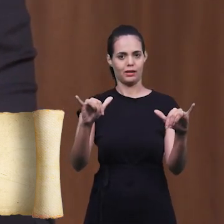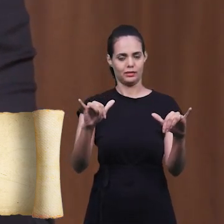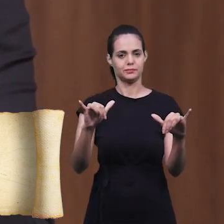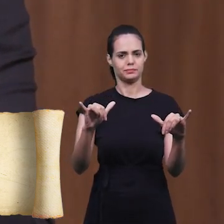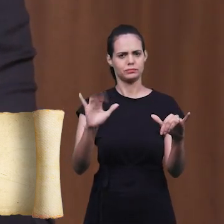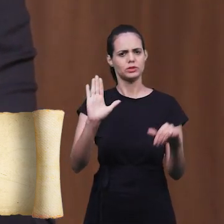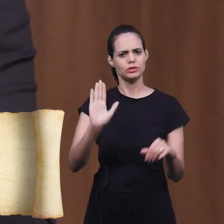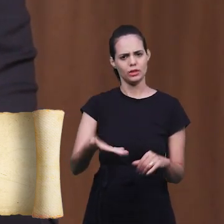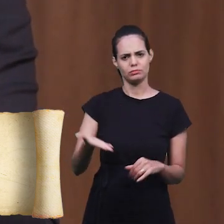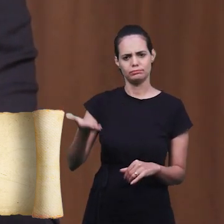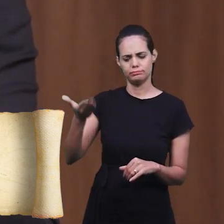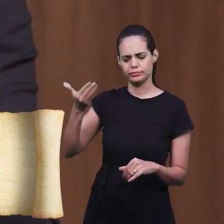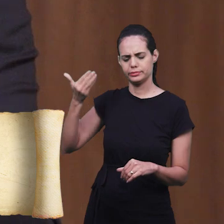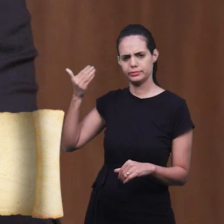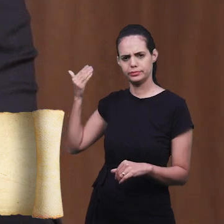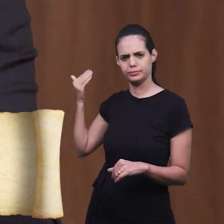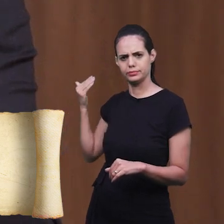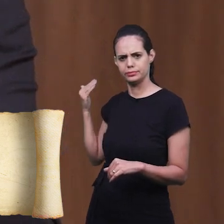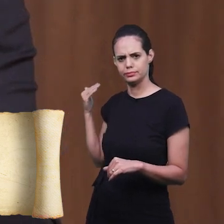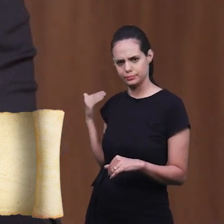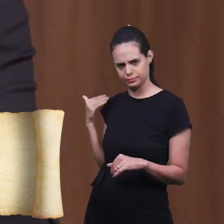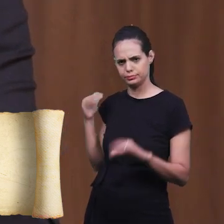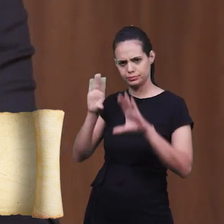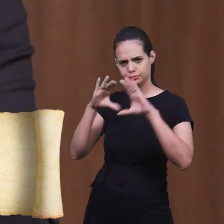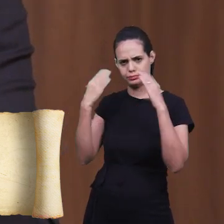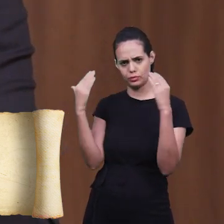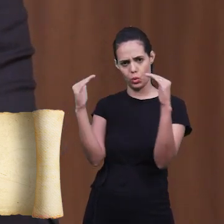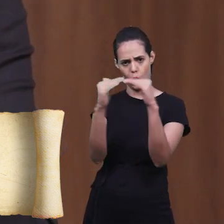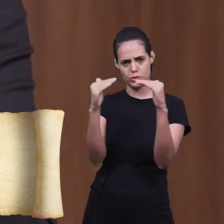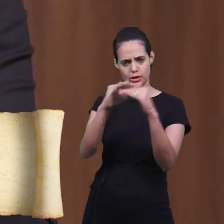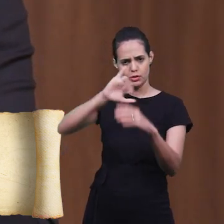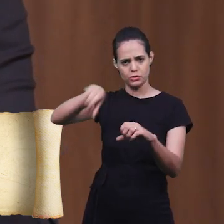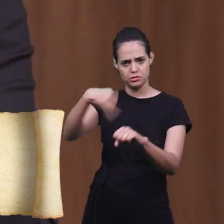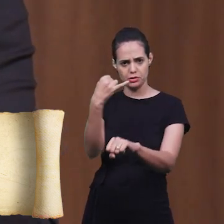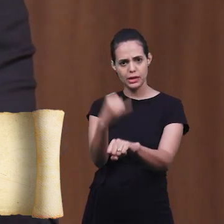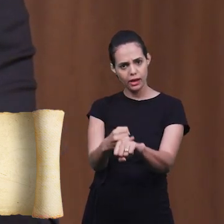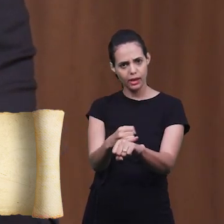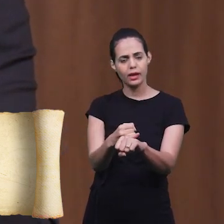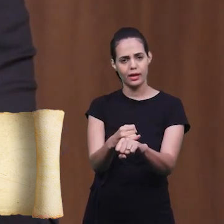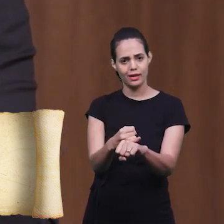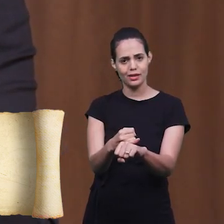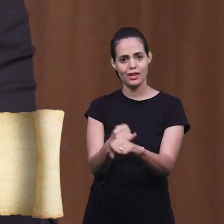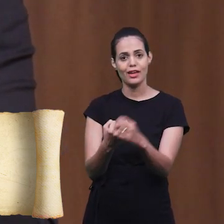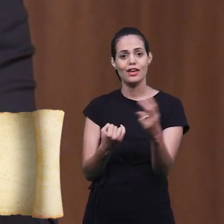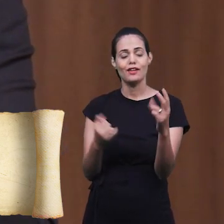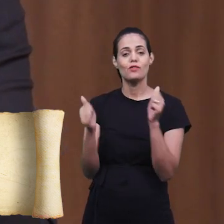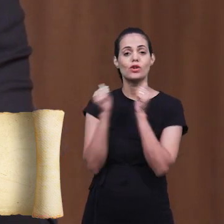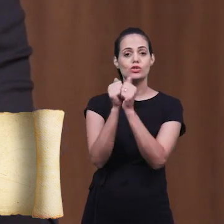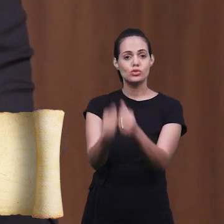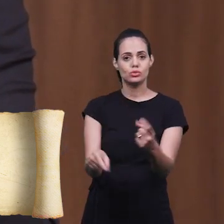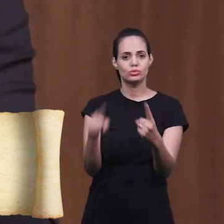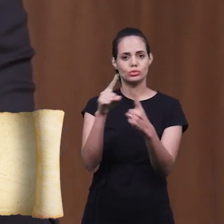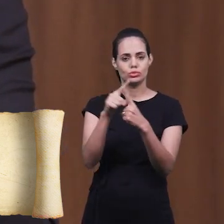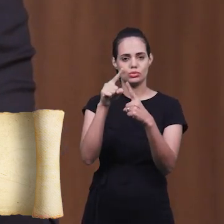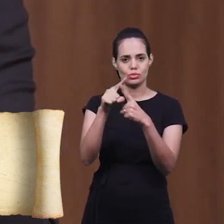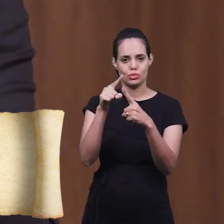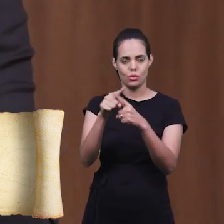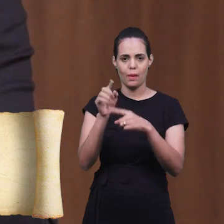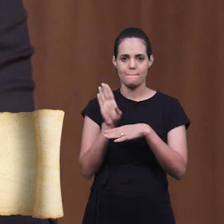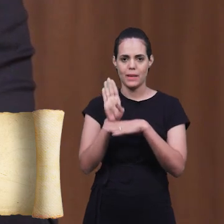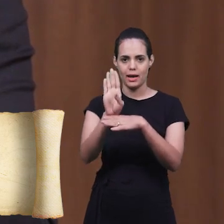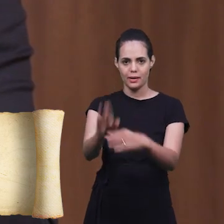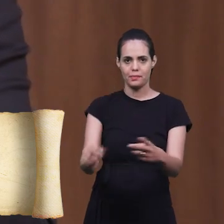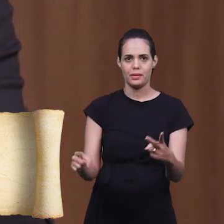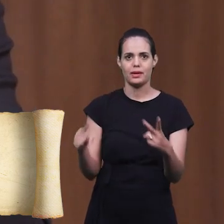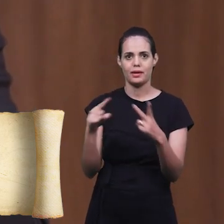qual nós falamos em episódios anteriores ali, do Concílio de Jerusalém. Ele foi com Barnabé e foi com Tito.